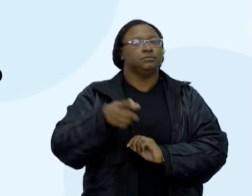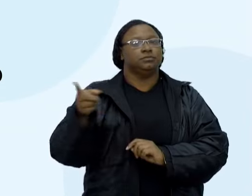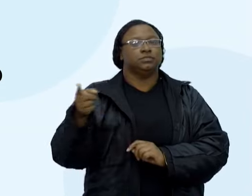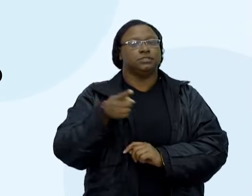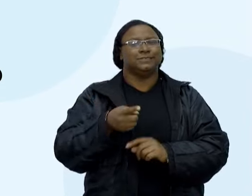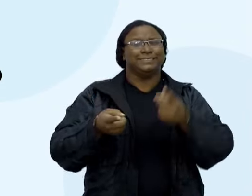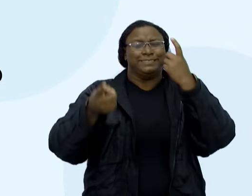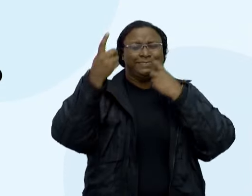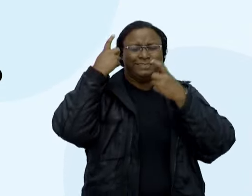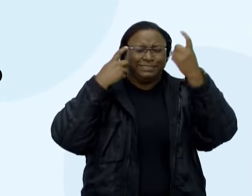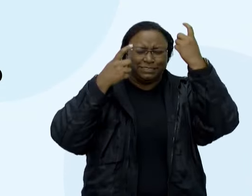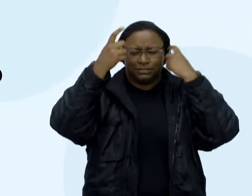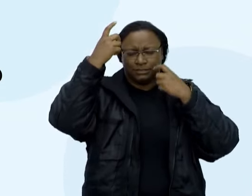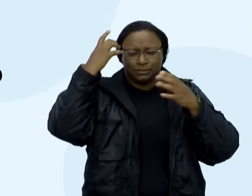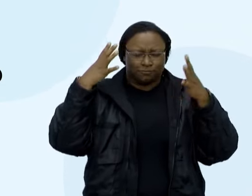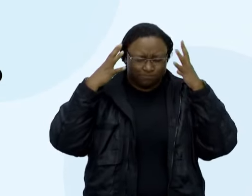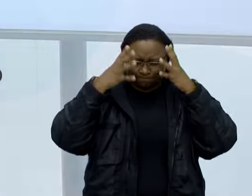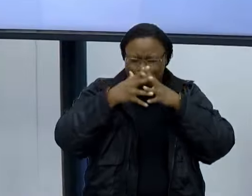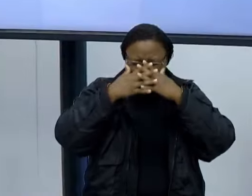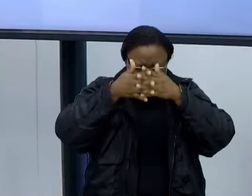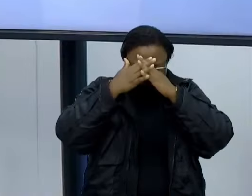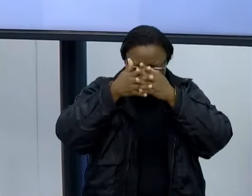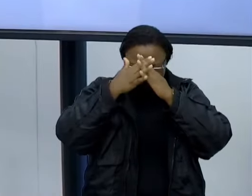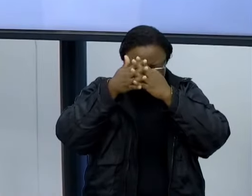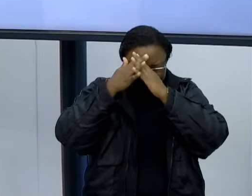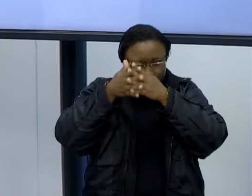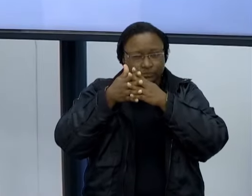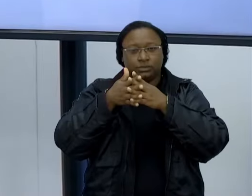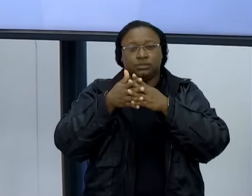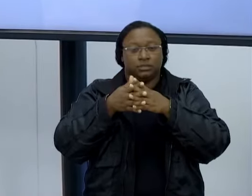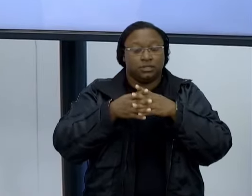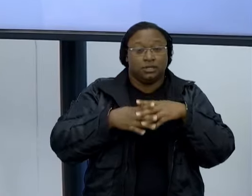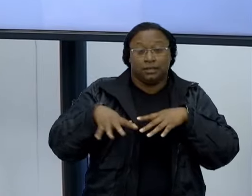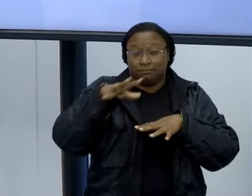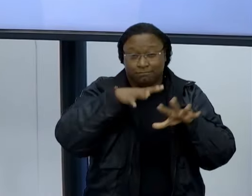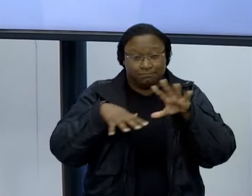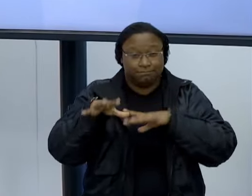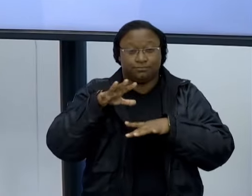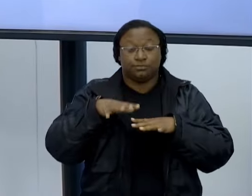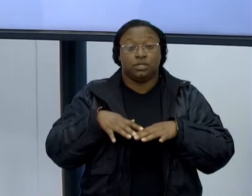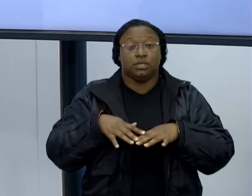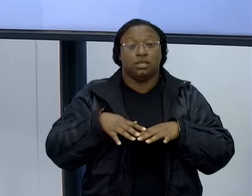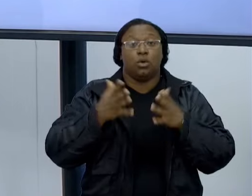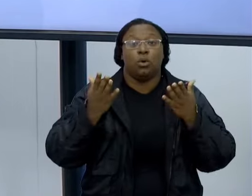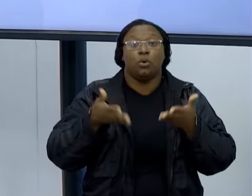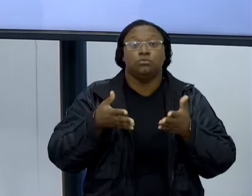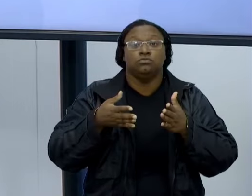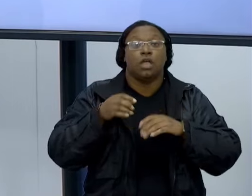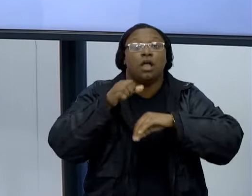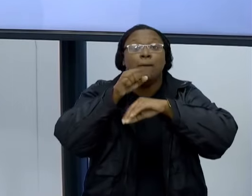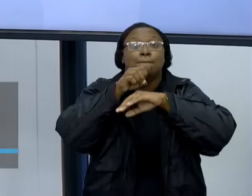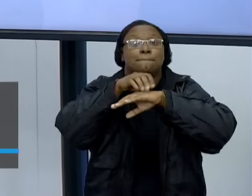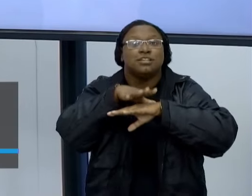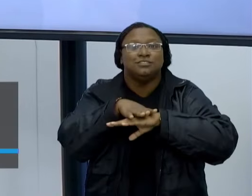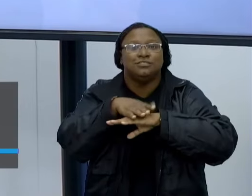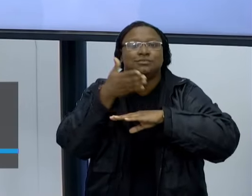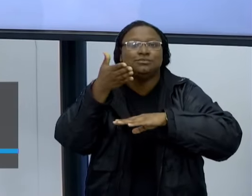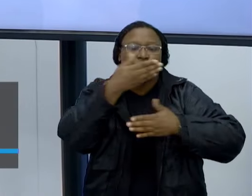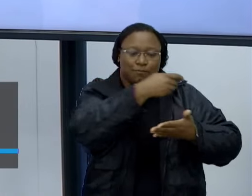dessa confusão e tal de lumens e lux, vou te dar um toque na aula de hoje e já vai para o diário de